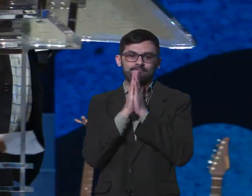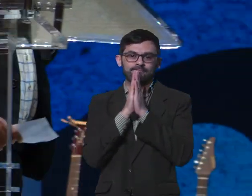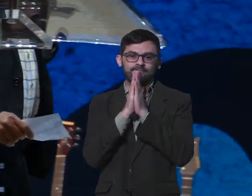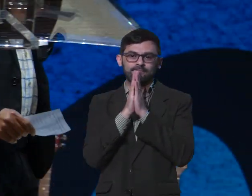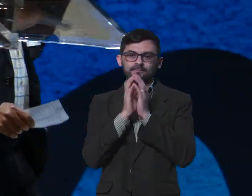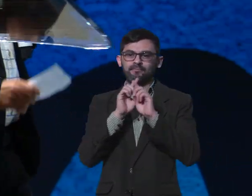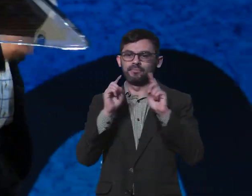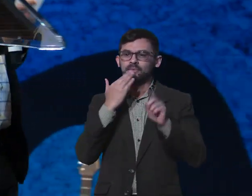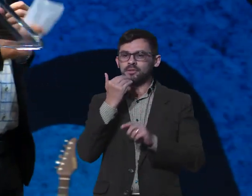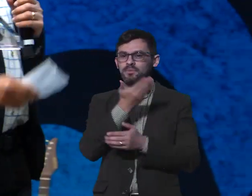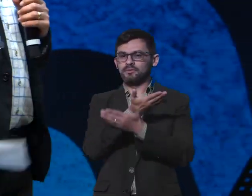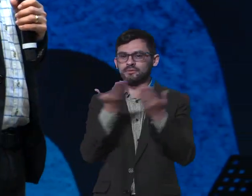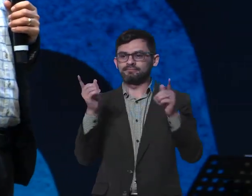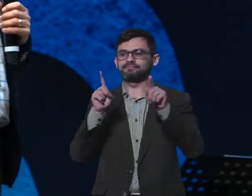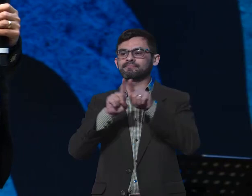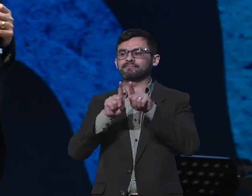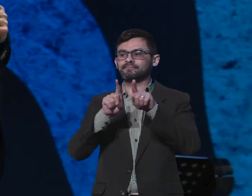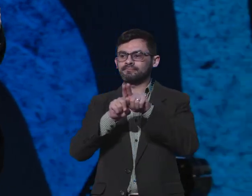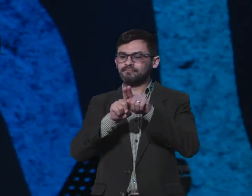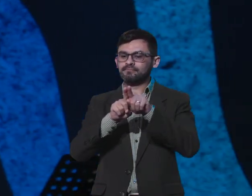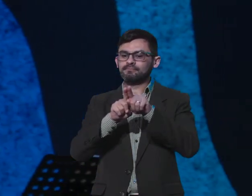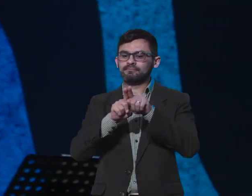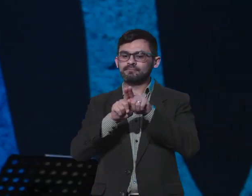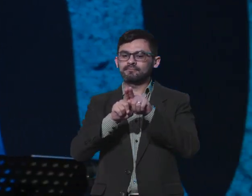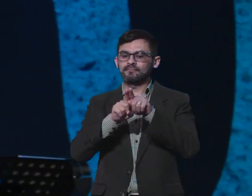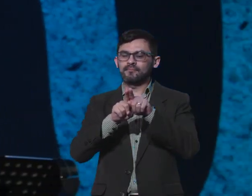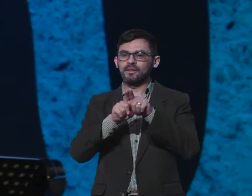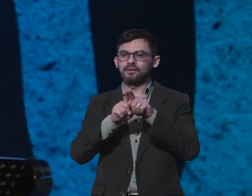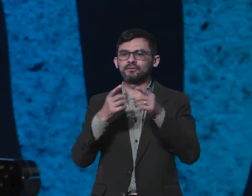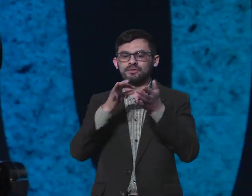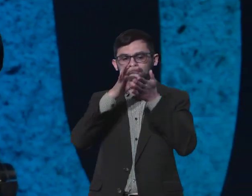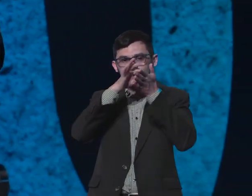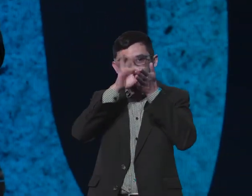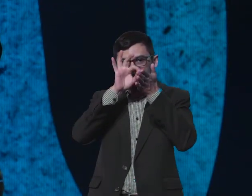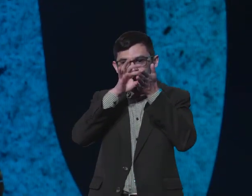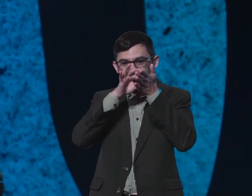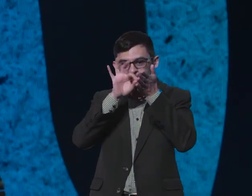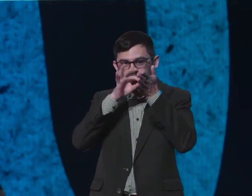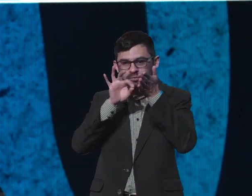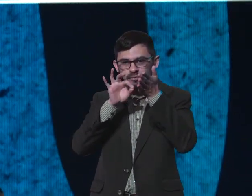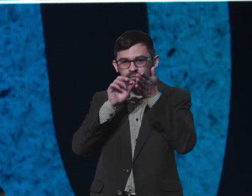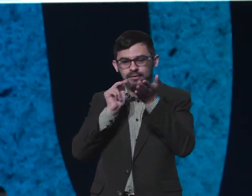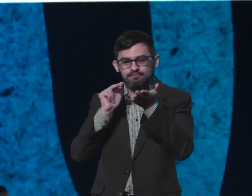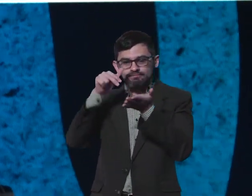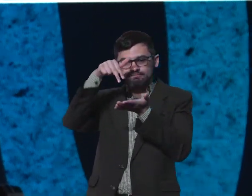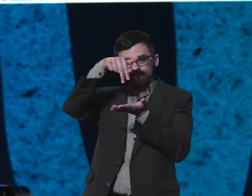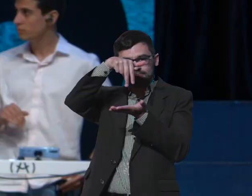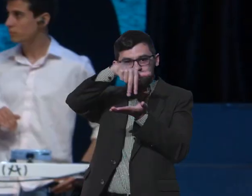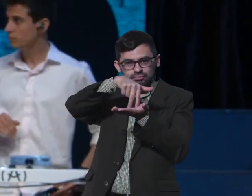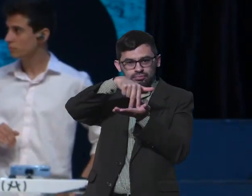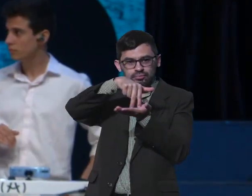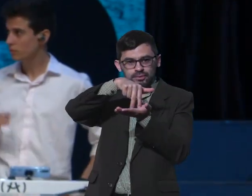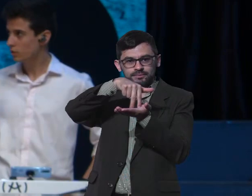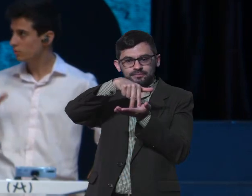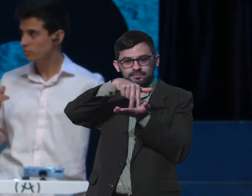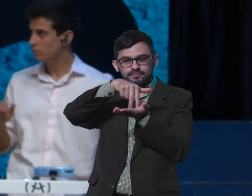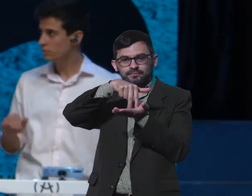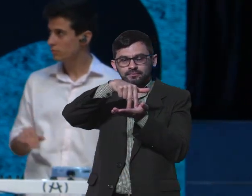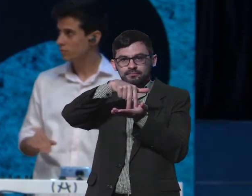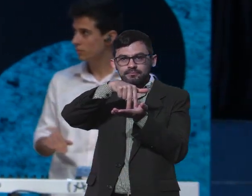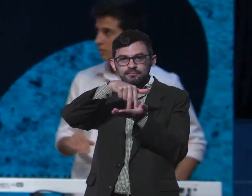Mas eu vou pedir para você também, à medida que você for marcando, você vai se colocar de pé. Você vai se colocando de